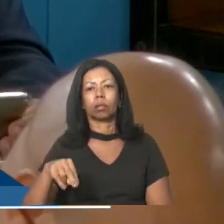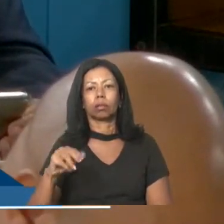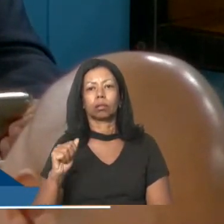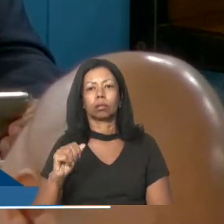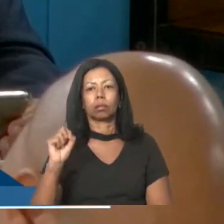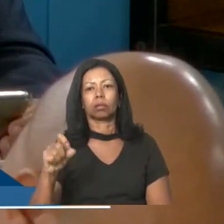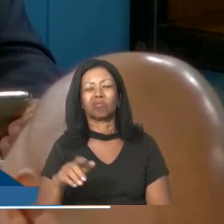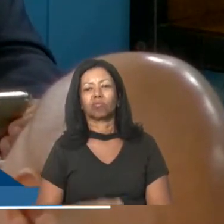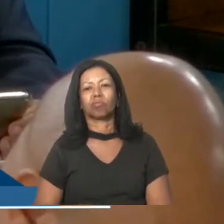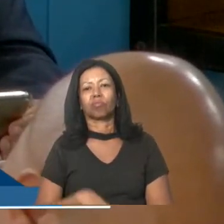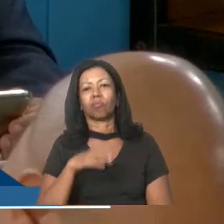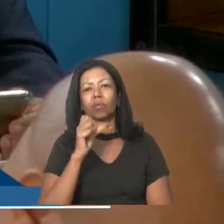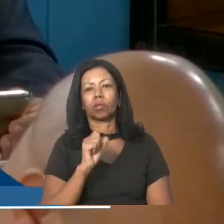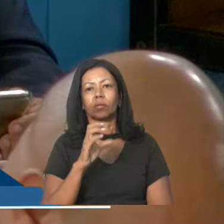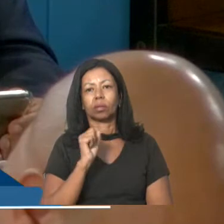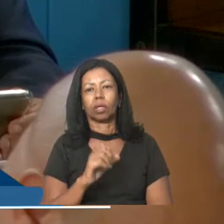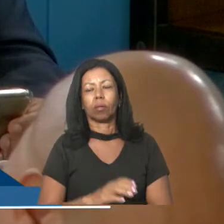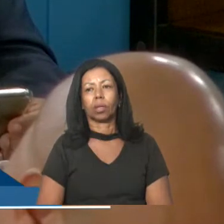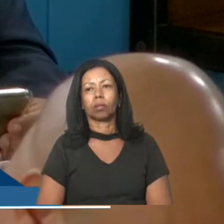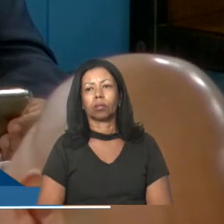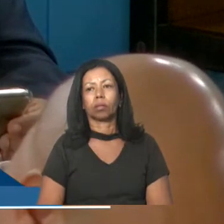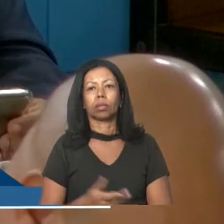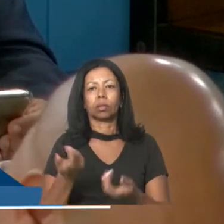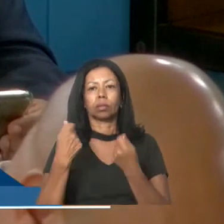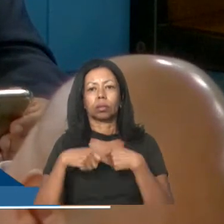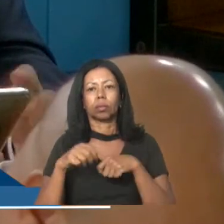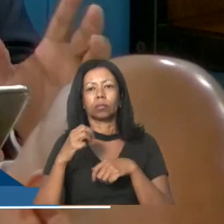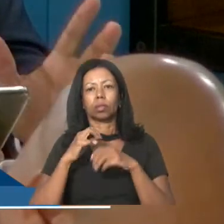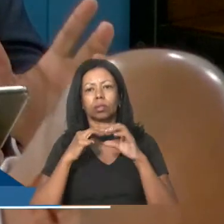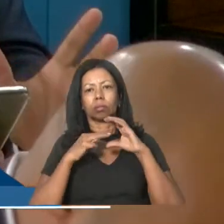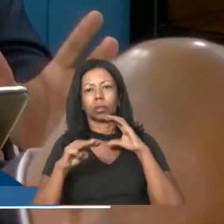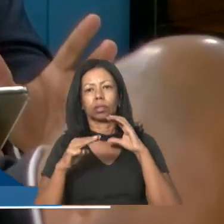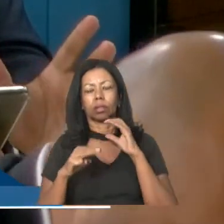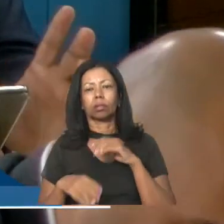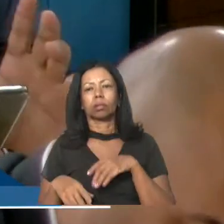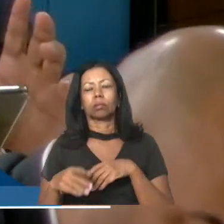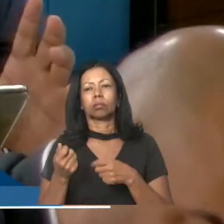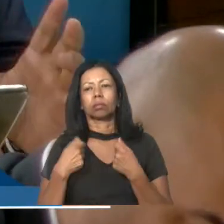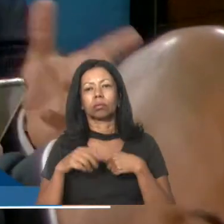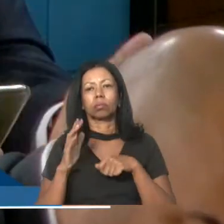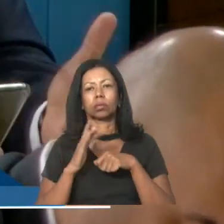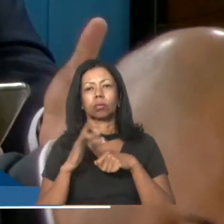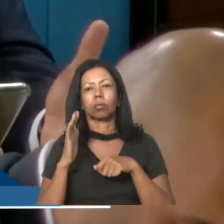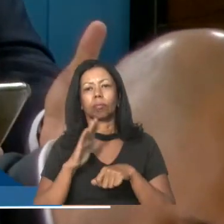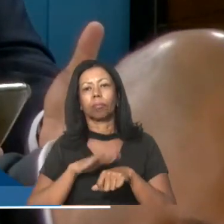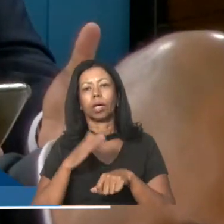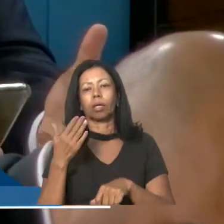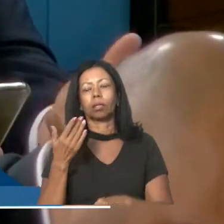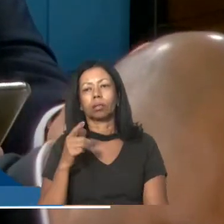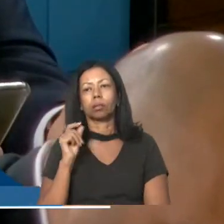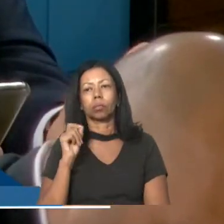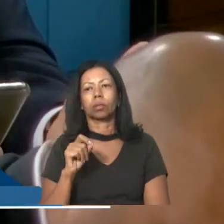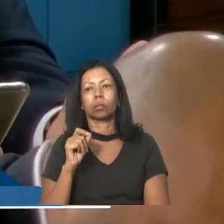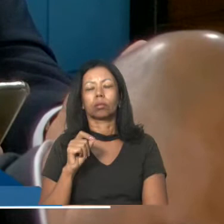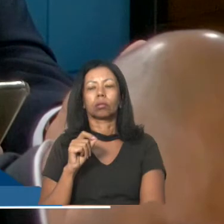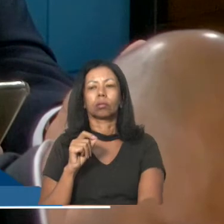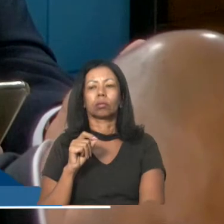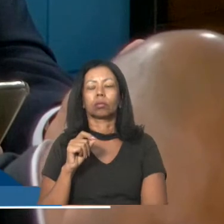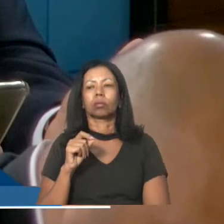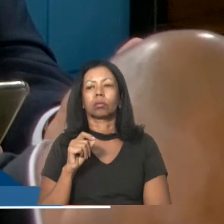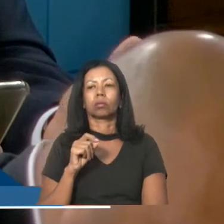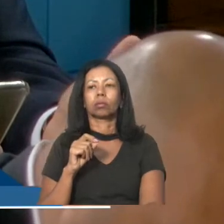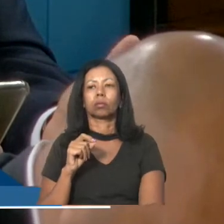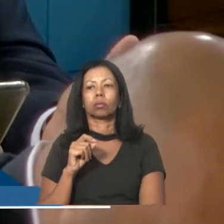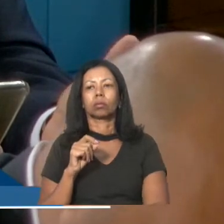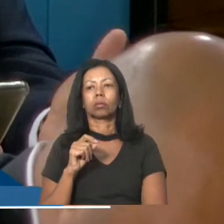no sábado, recebi várias mensagens, e essa me tocou um pouco mais. Olá, tudo